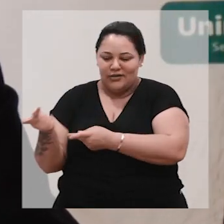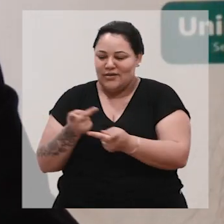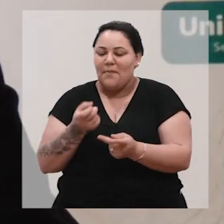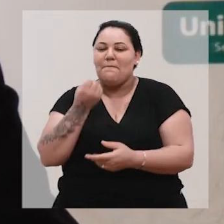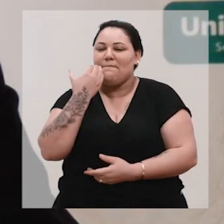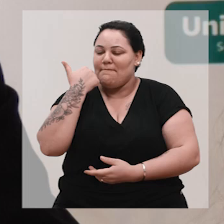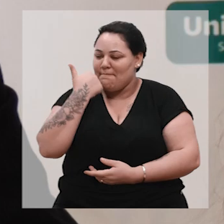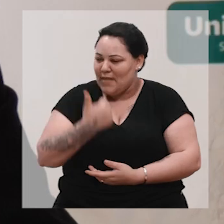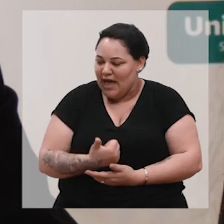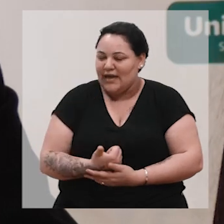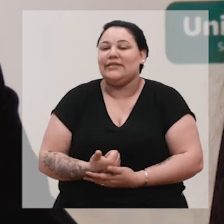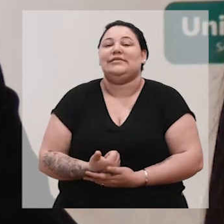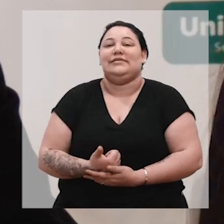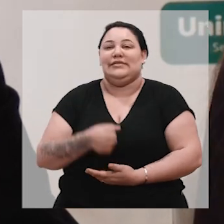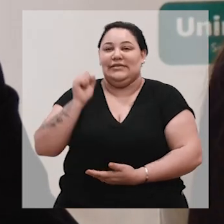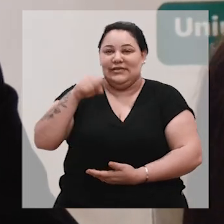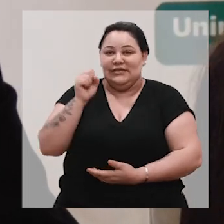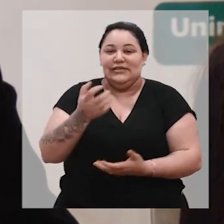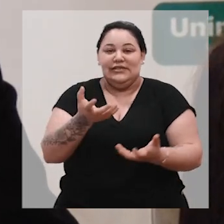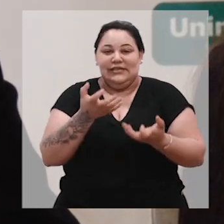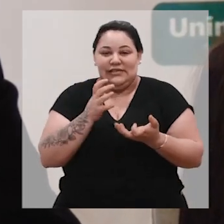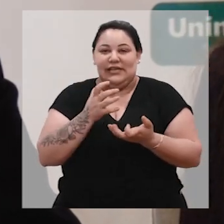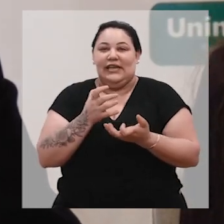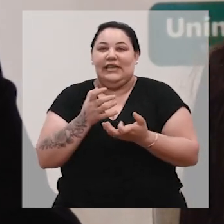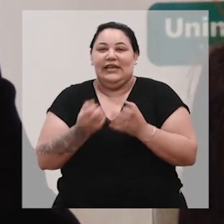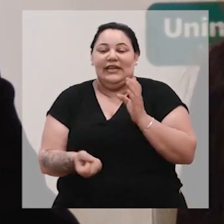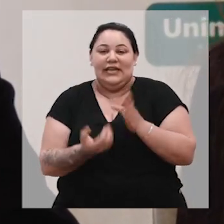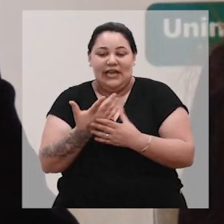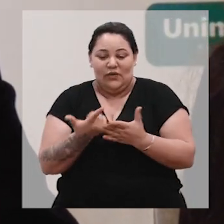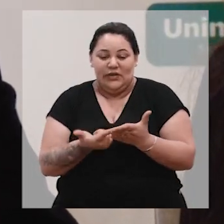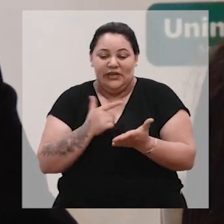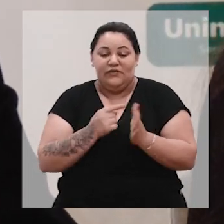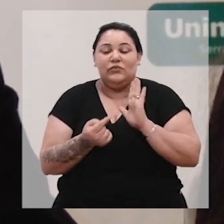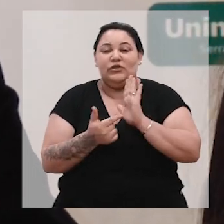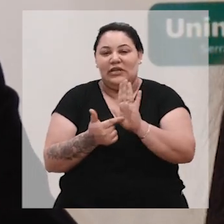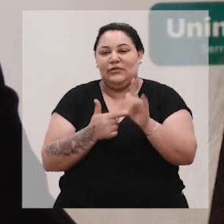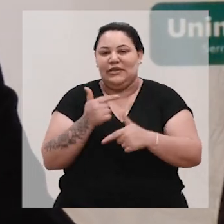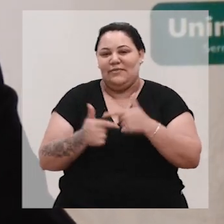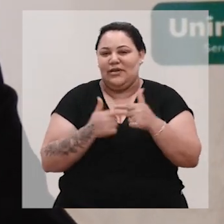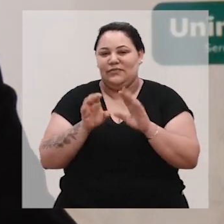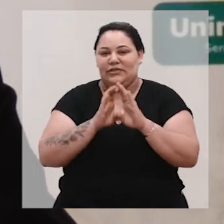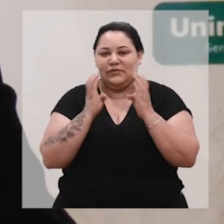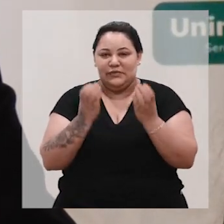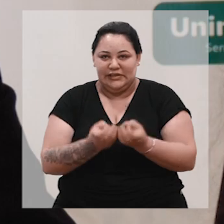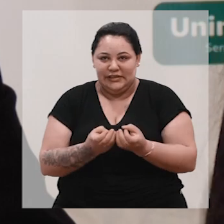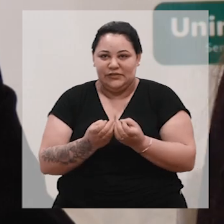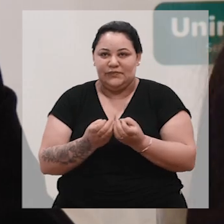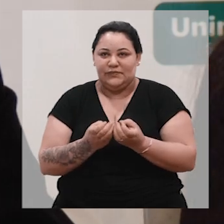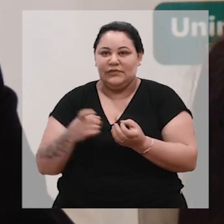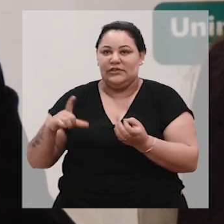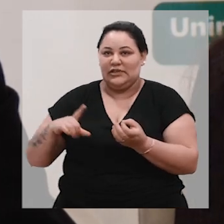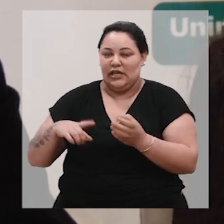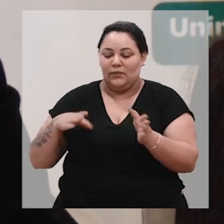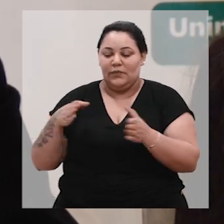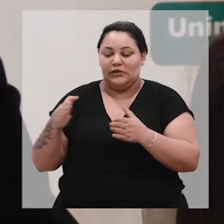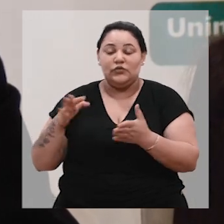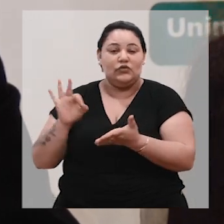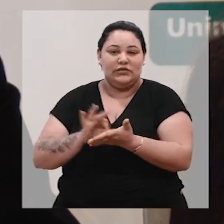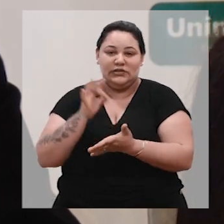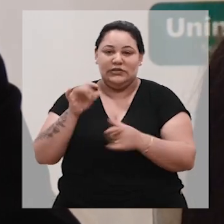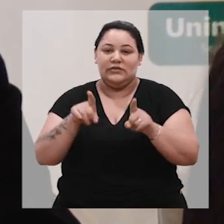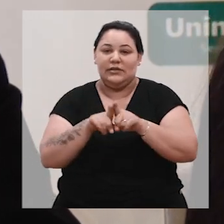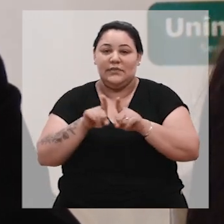esses escritores, né, que estão querendo lançar seus livros, mostrar seu trabalho para a comunidade. Então, a gente tem um